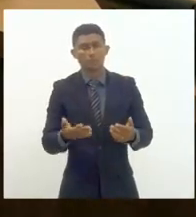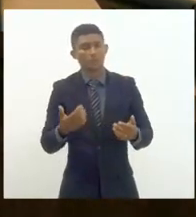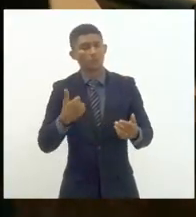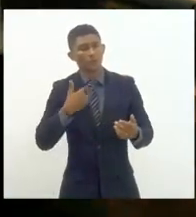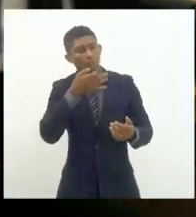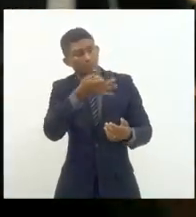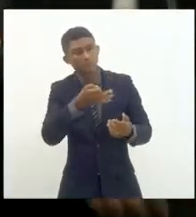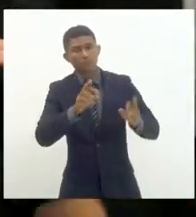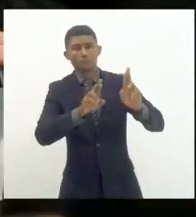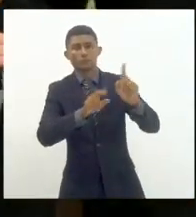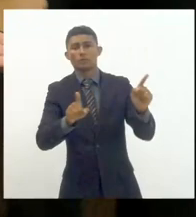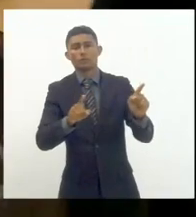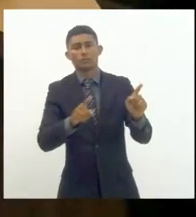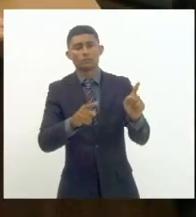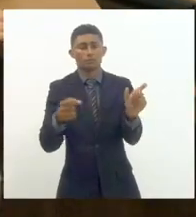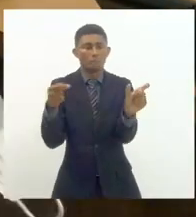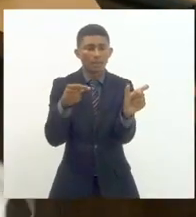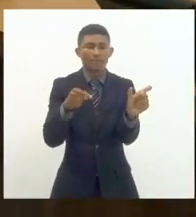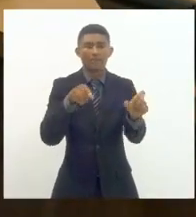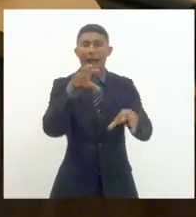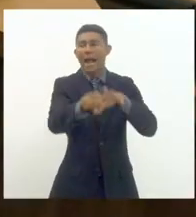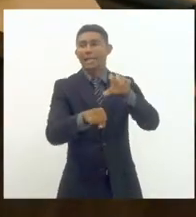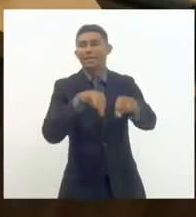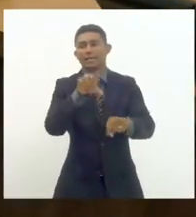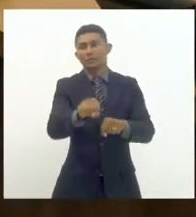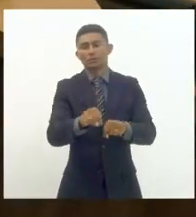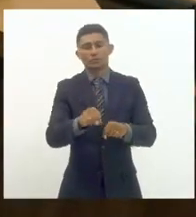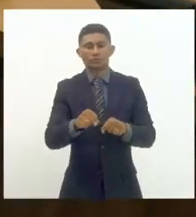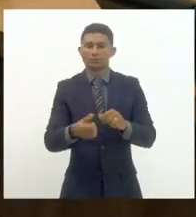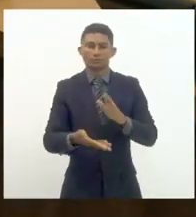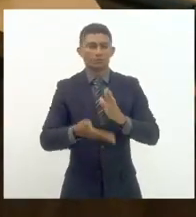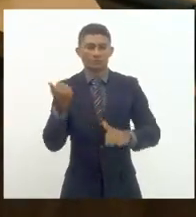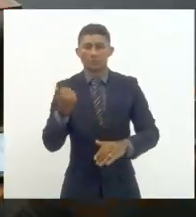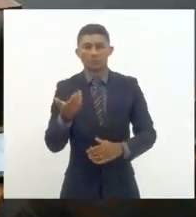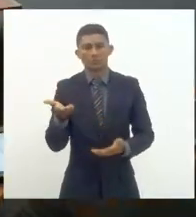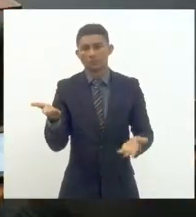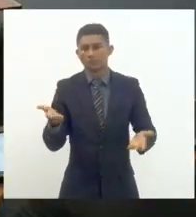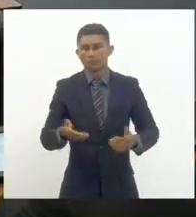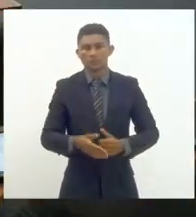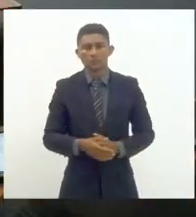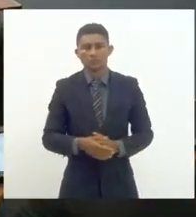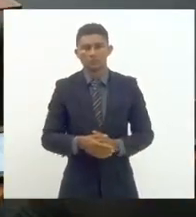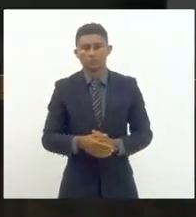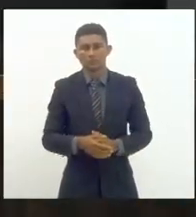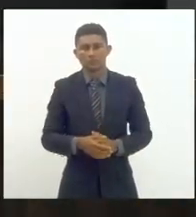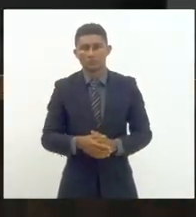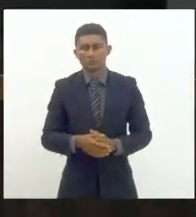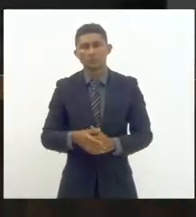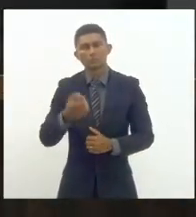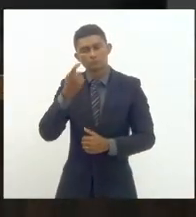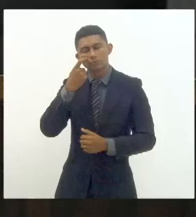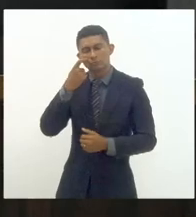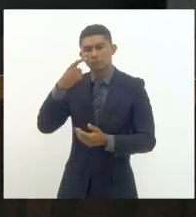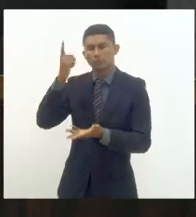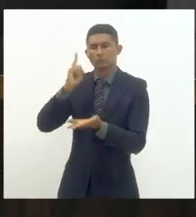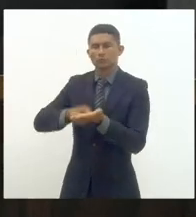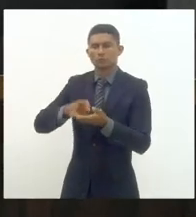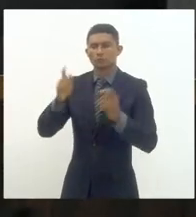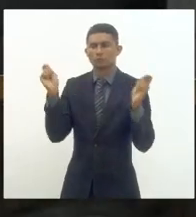divergência, só tirando o caçador. Entendi. Deixa, vai dar para fazer um acordo aqui.